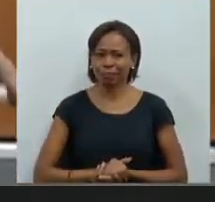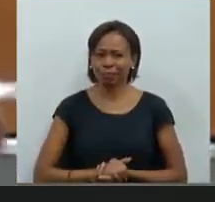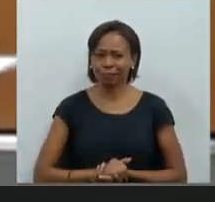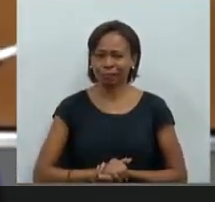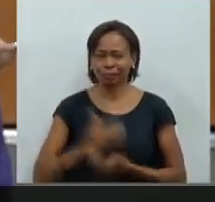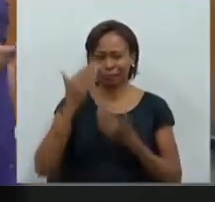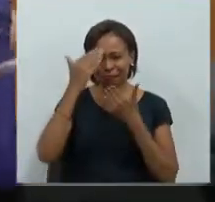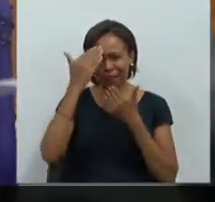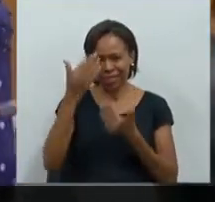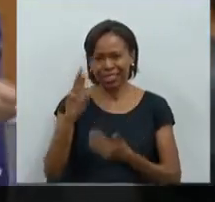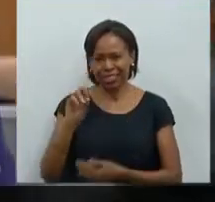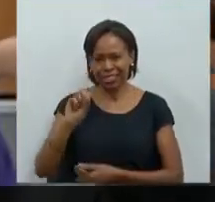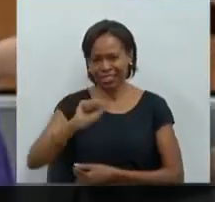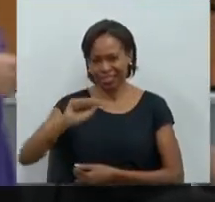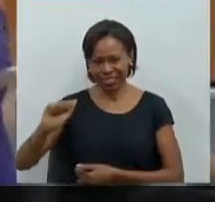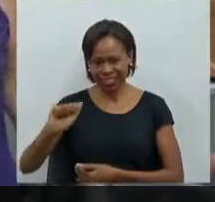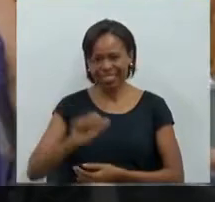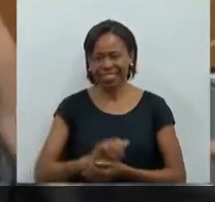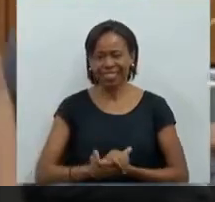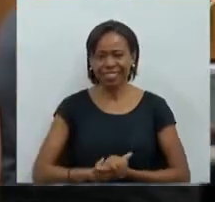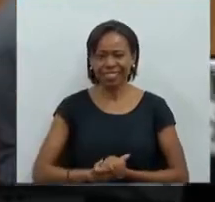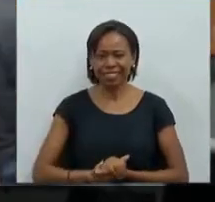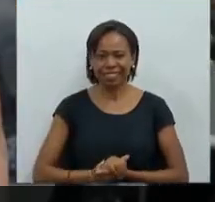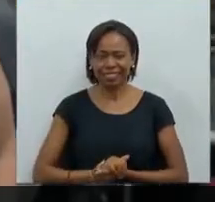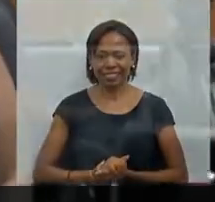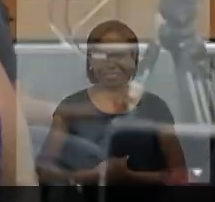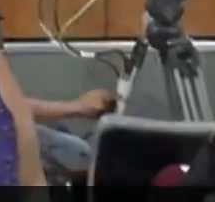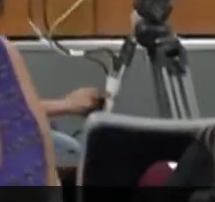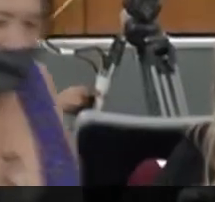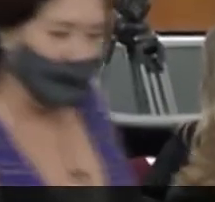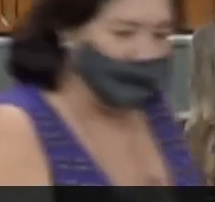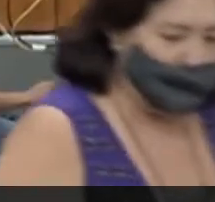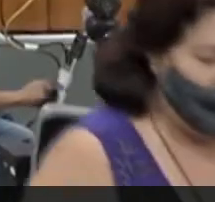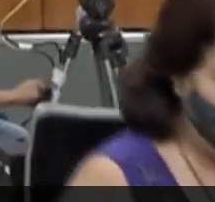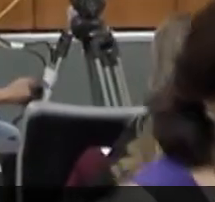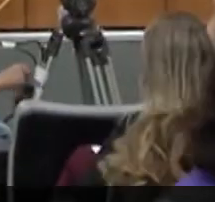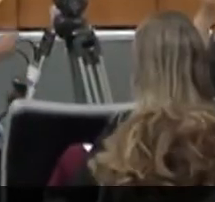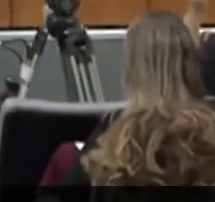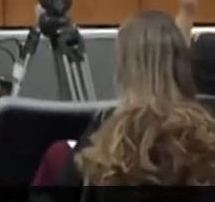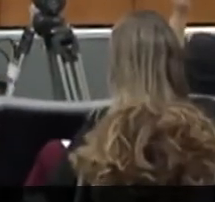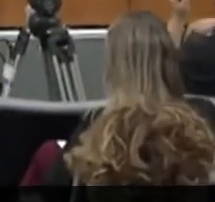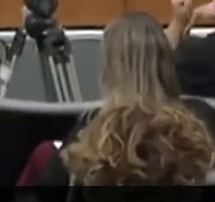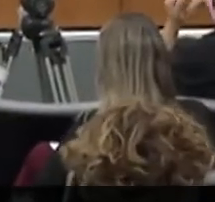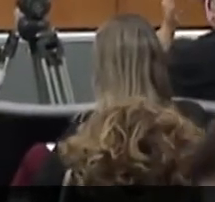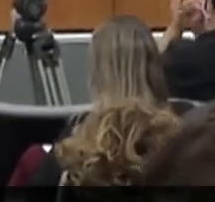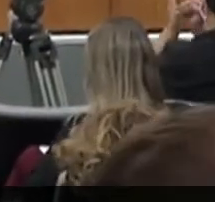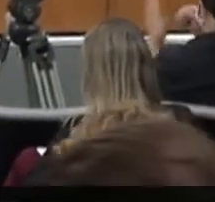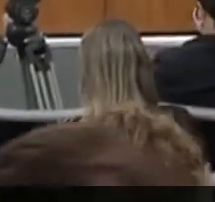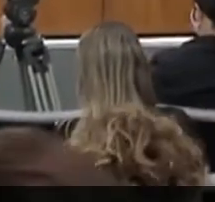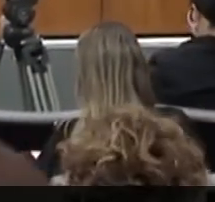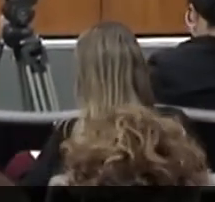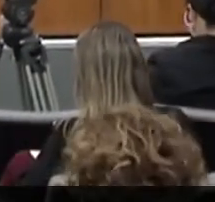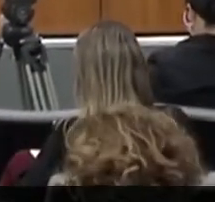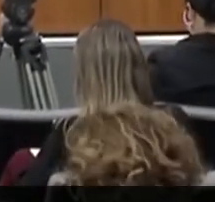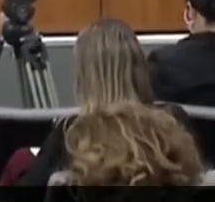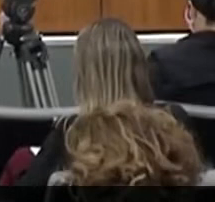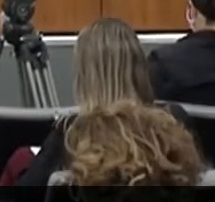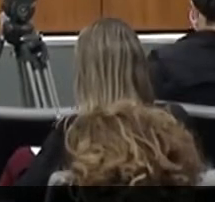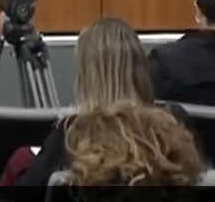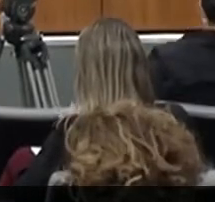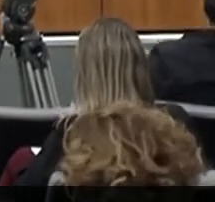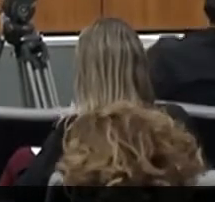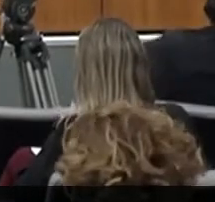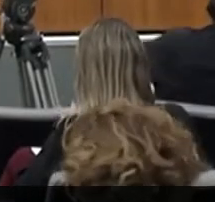obrigado, Rosa, diretora aí da Escola Pestalozzi. Bem, gente, Já encaminhando para o final, quero